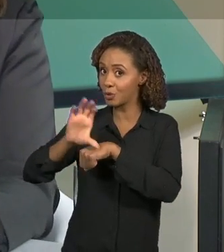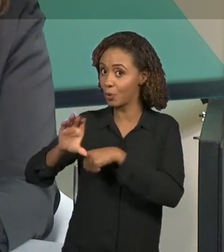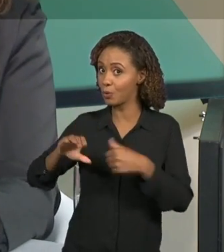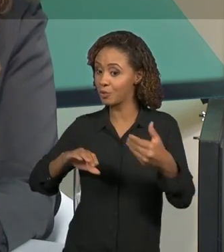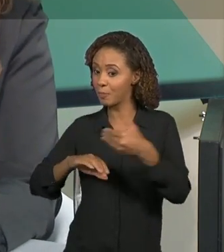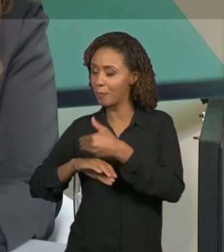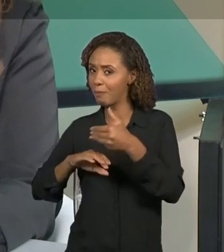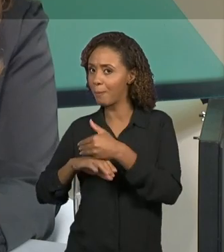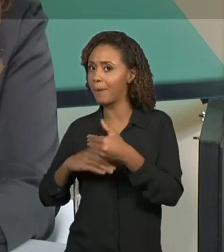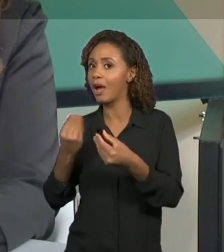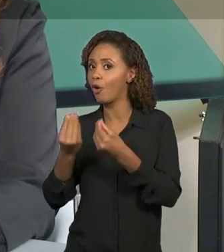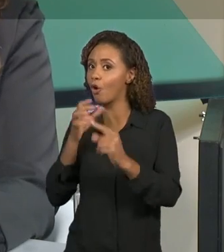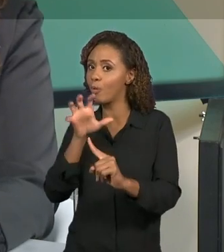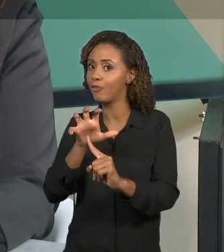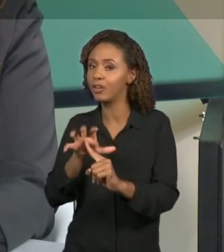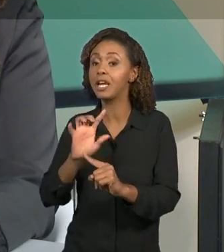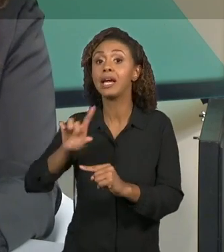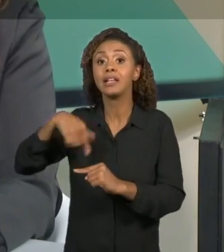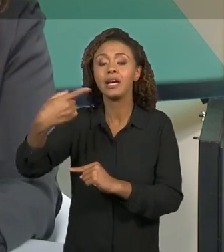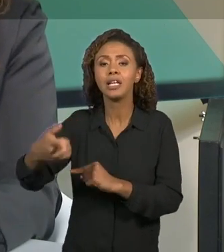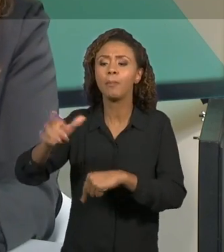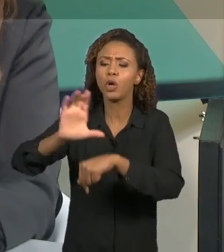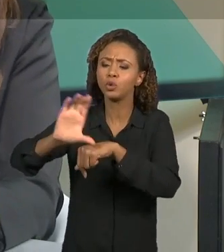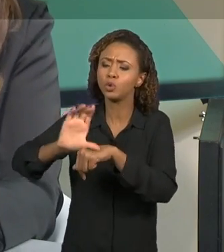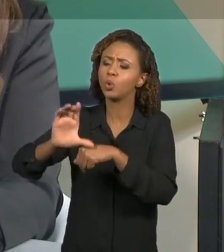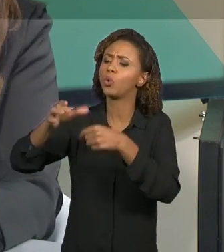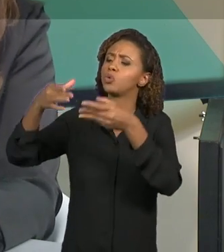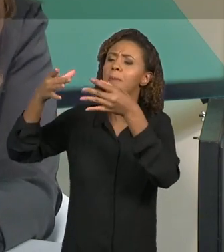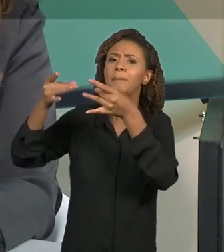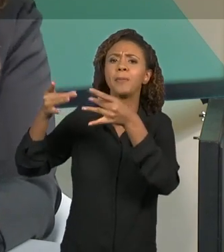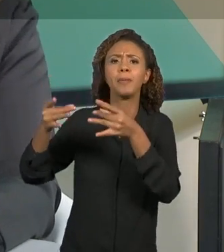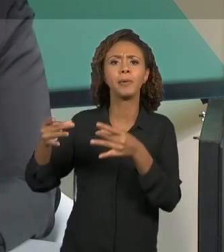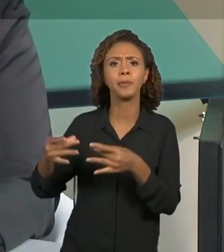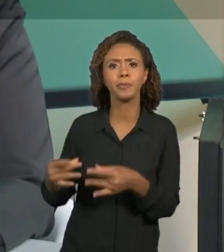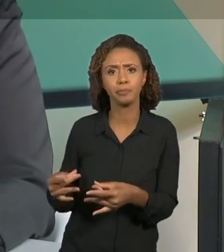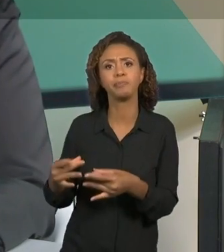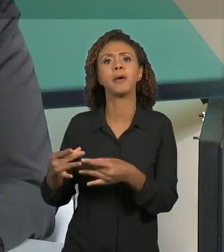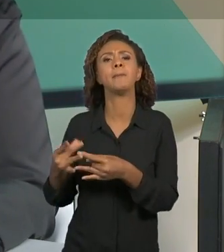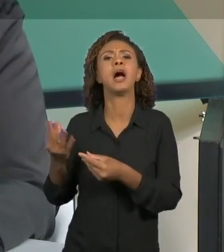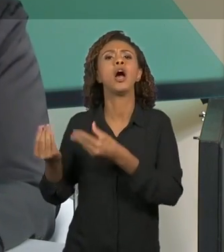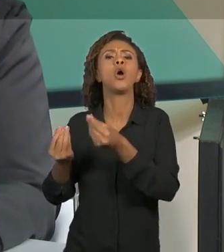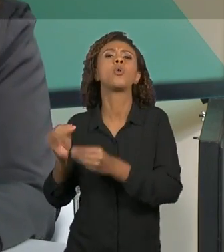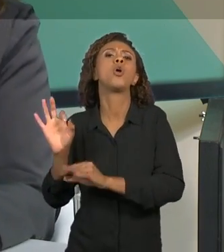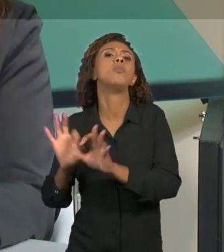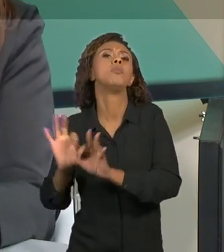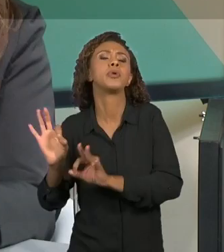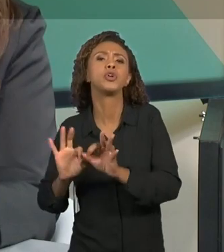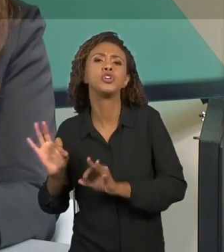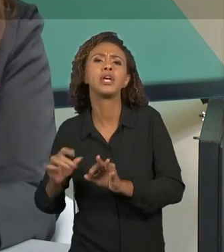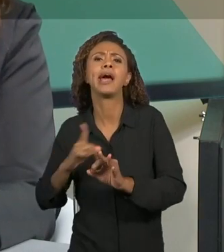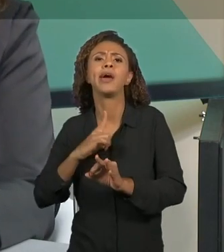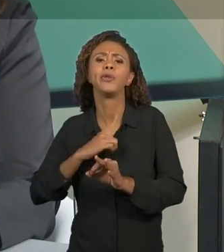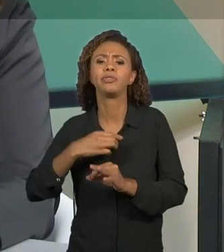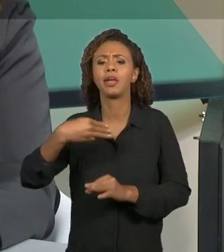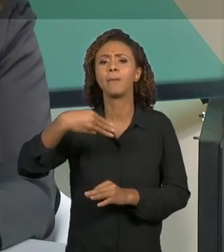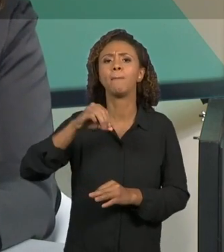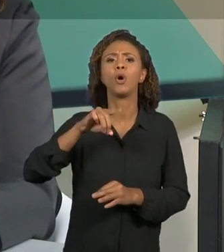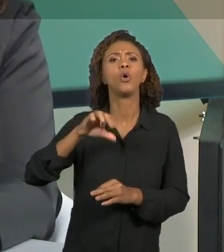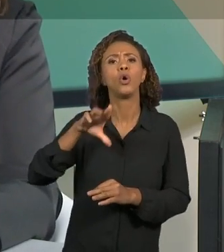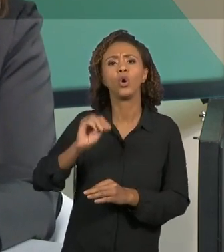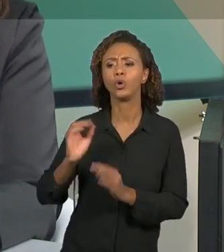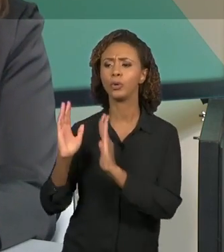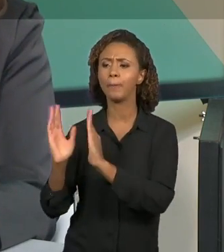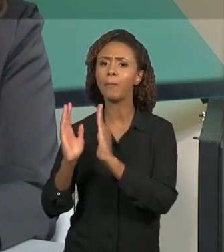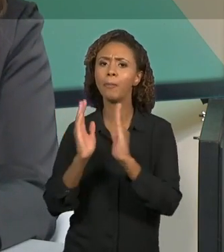gente e depois a gente vai falar também sobre o curso que que é o curso como é que funciona o projeto quantos módulos quantas